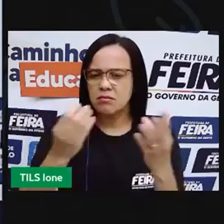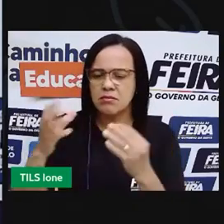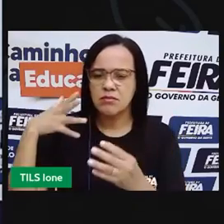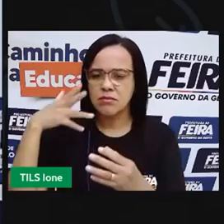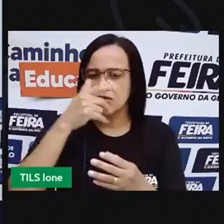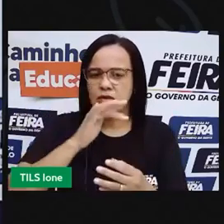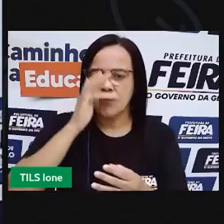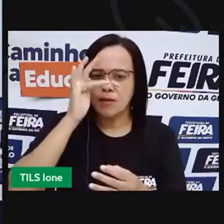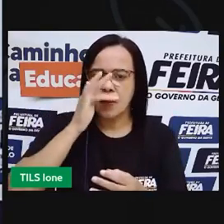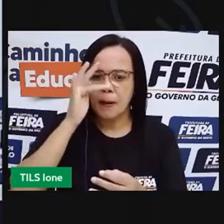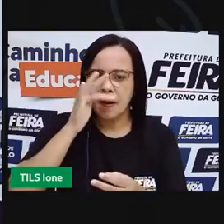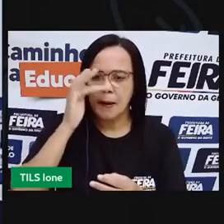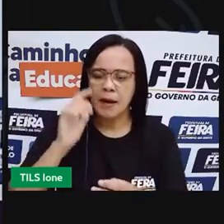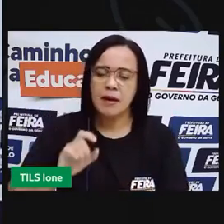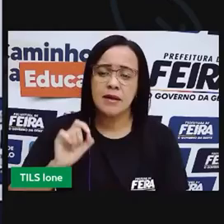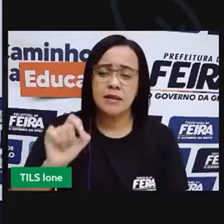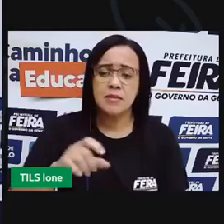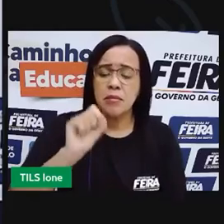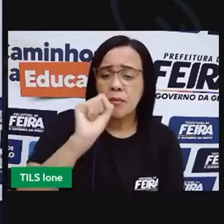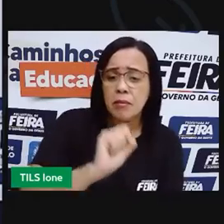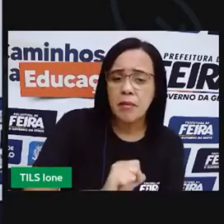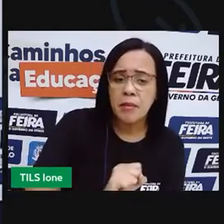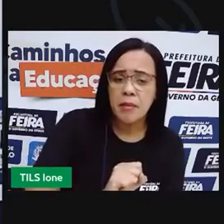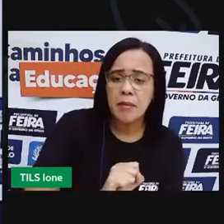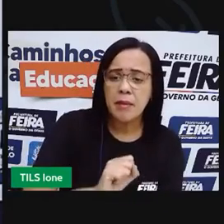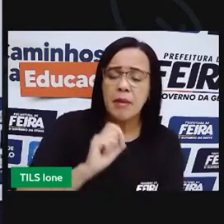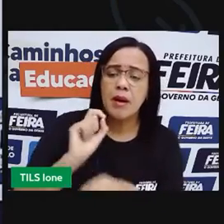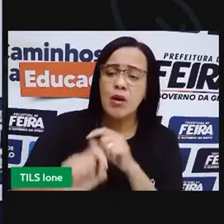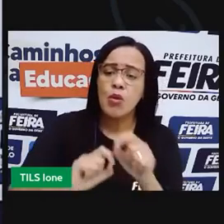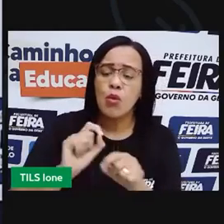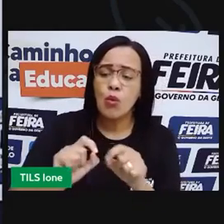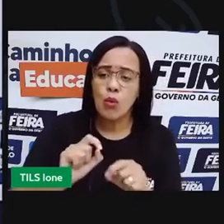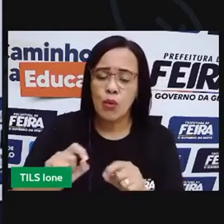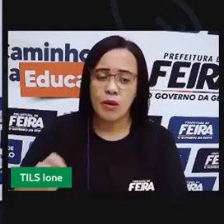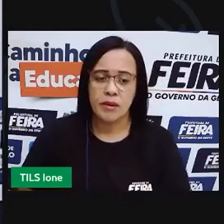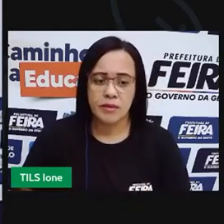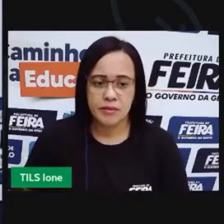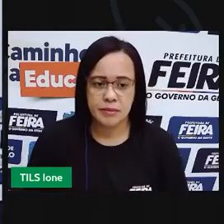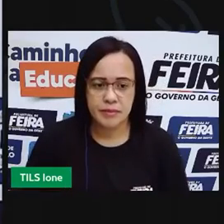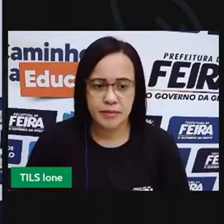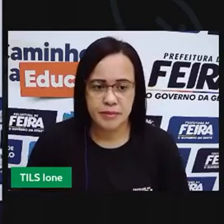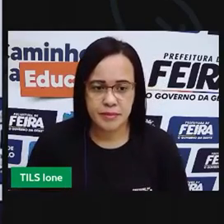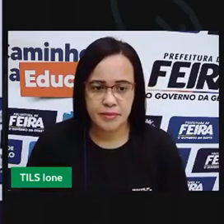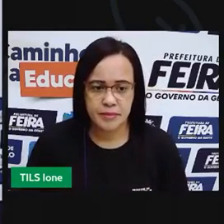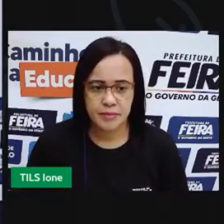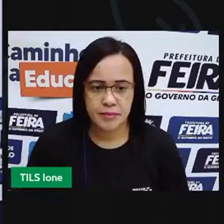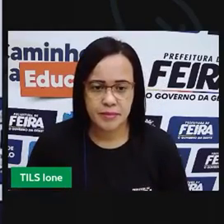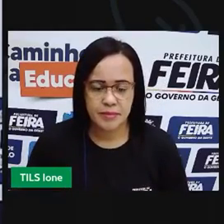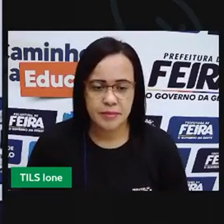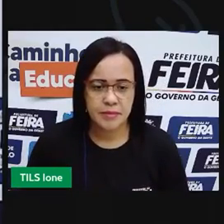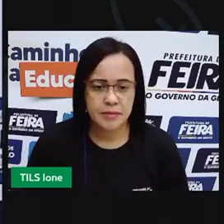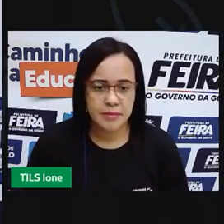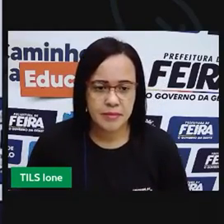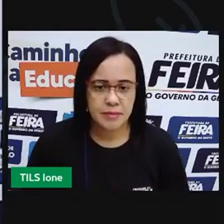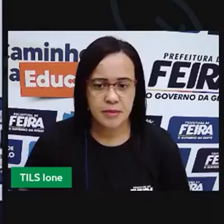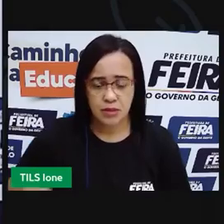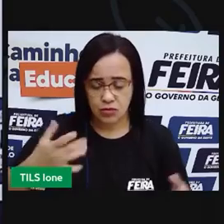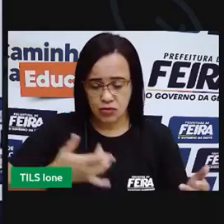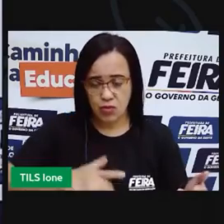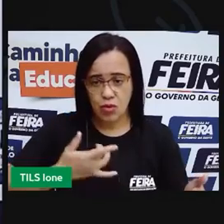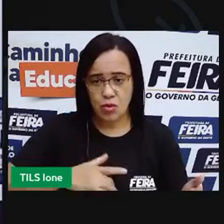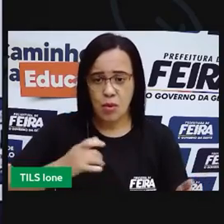tô indo para lá E aí a